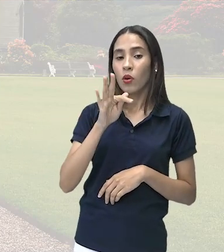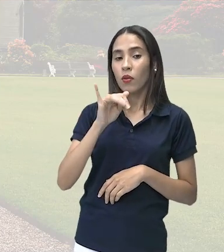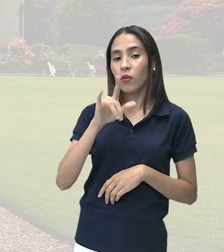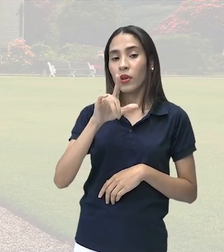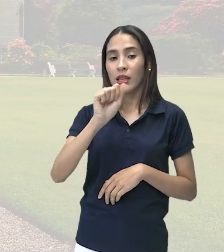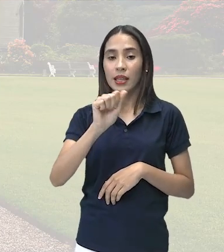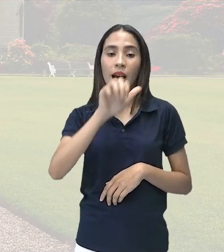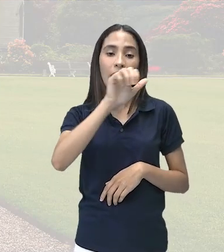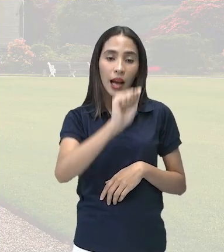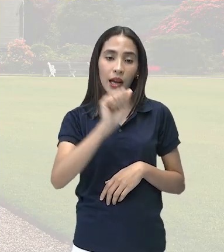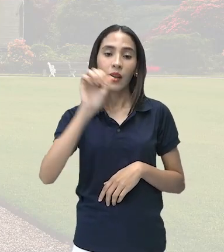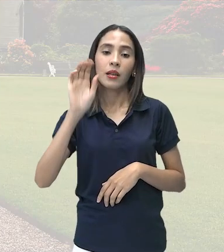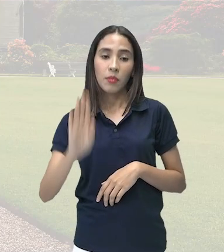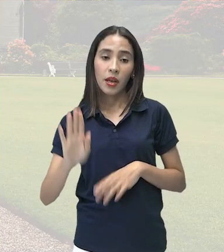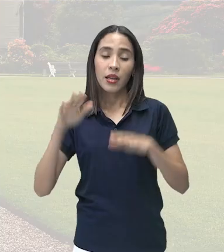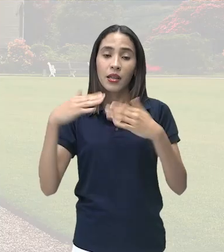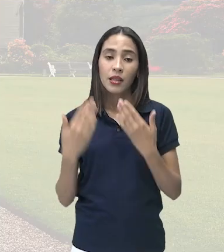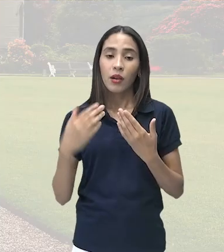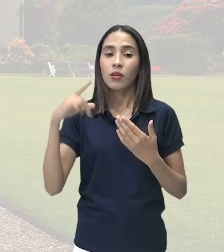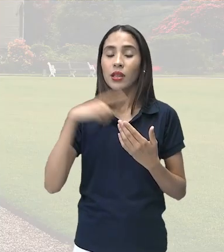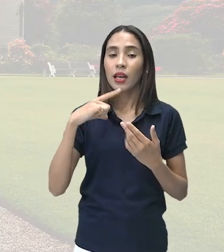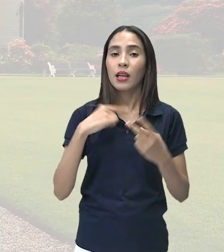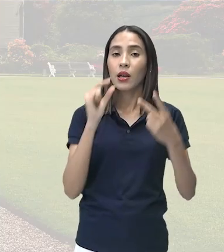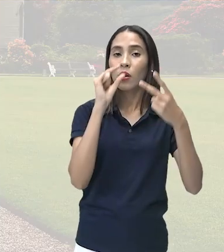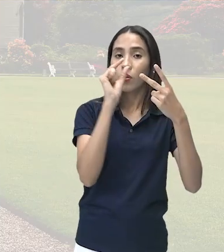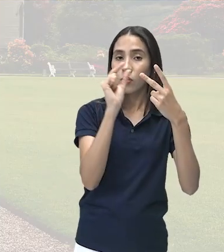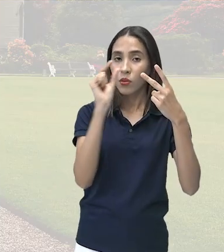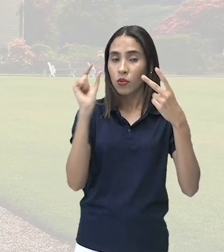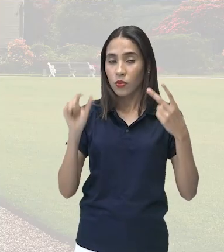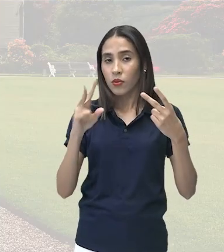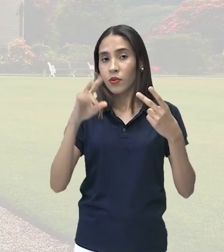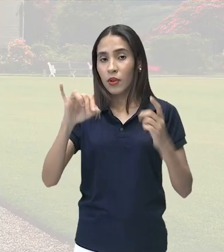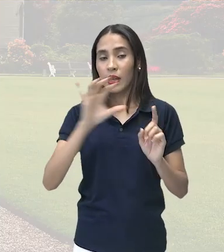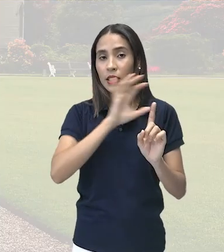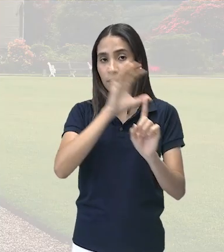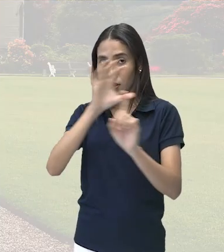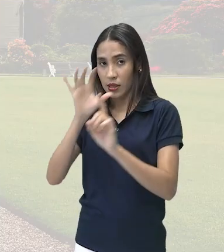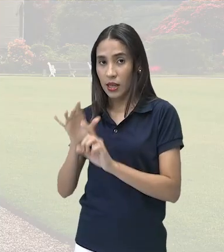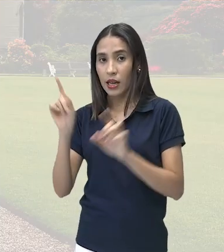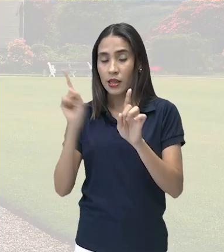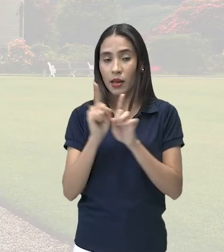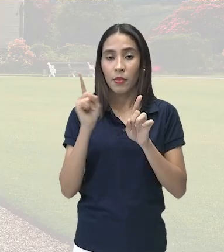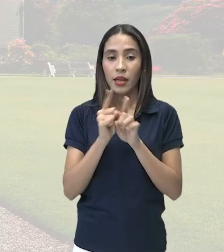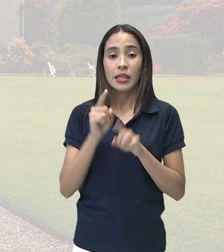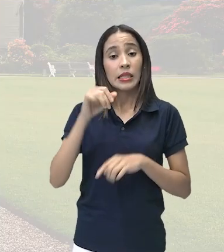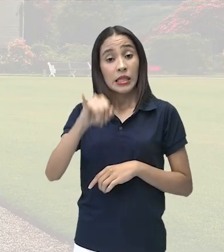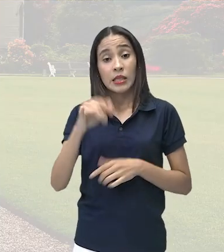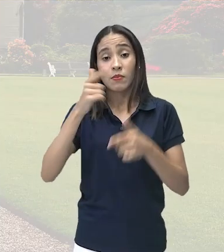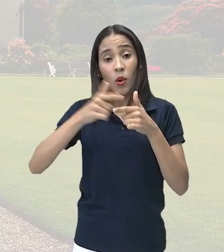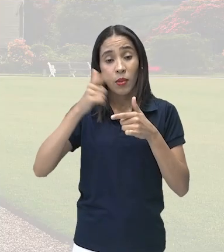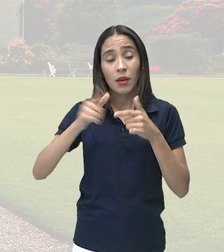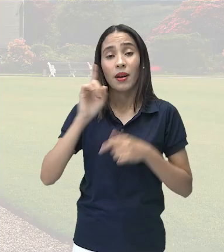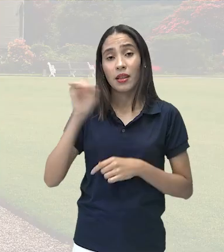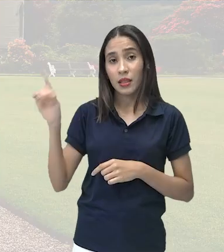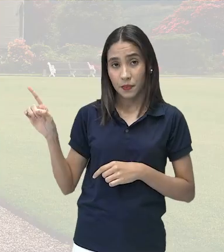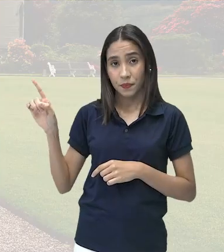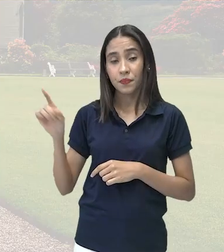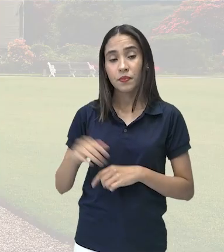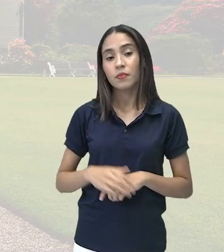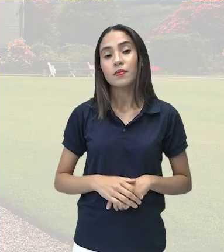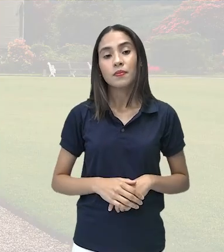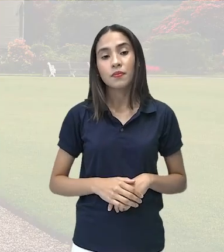essa condição genética, nós temos dois genes que vão atuar e influenciar na ocorrência dessa